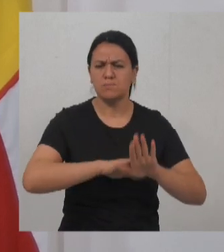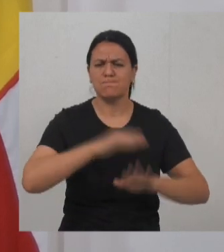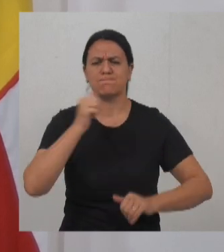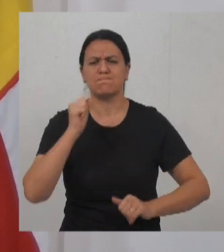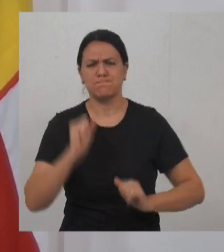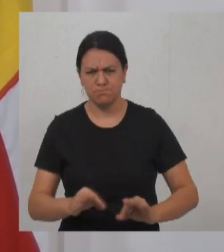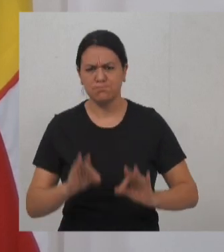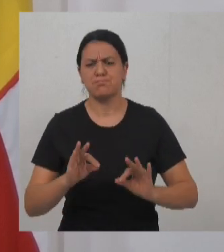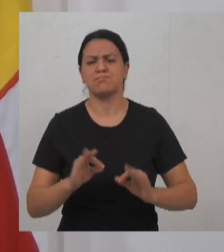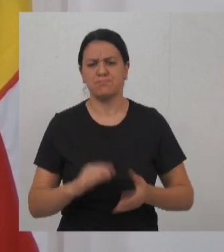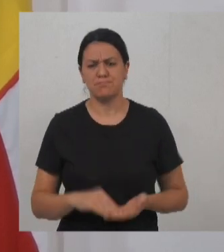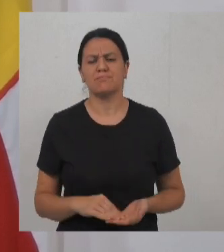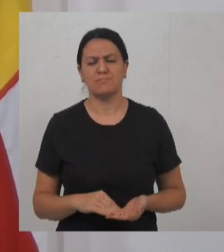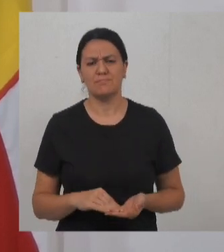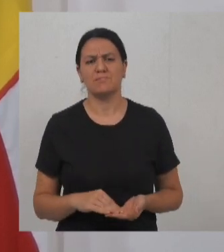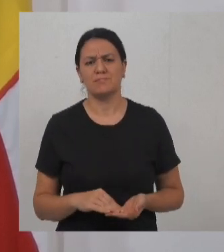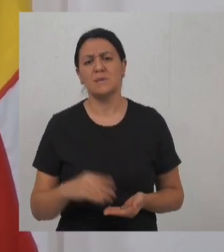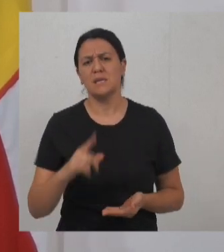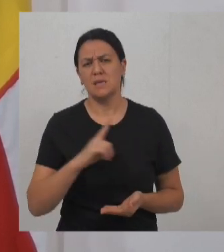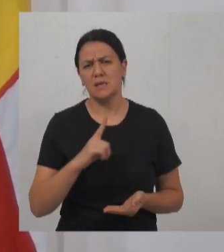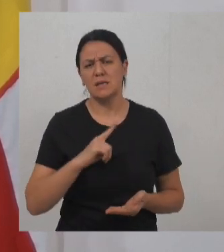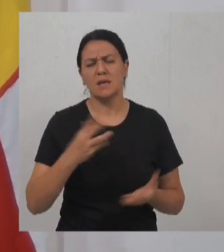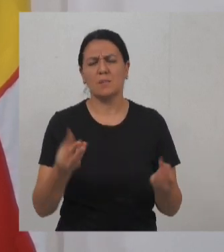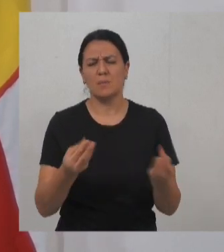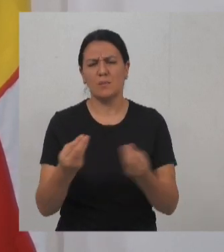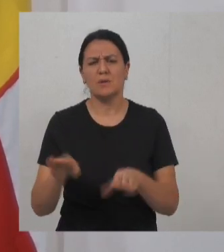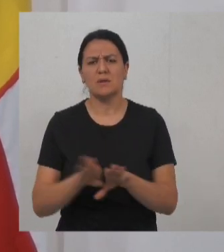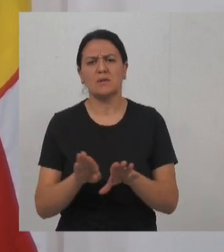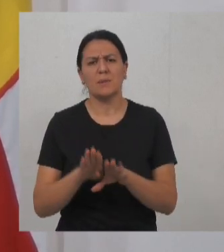pela conscientização da população.